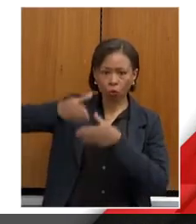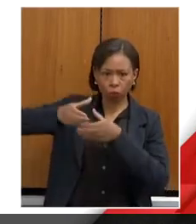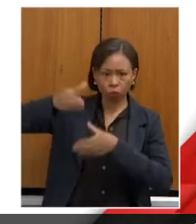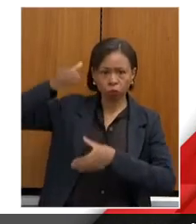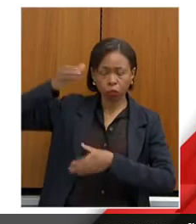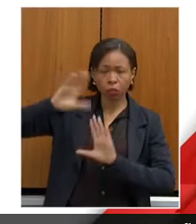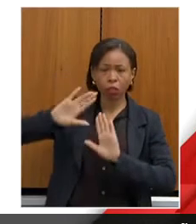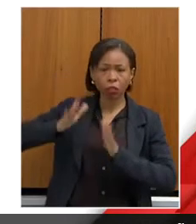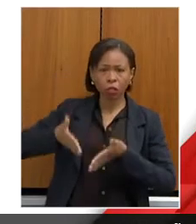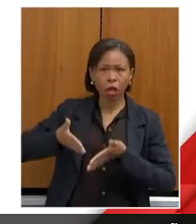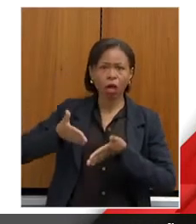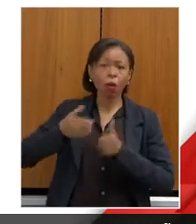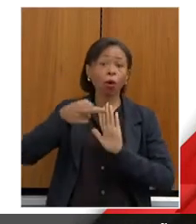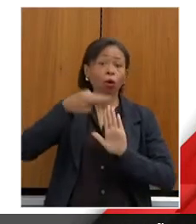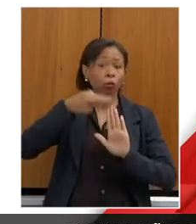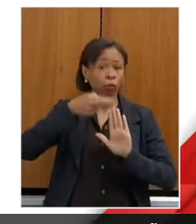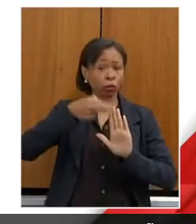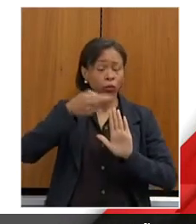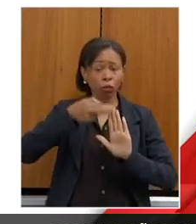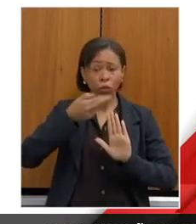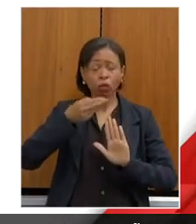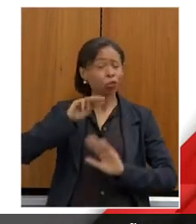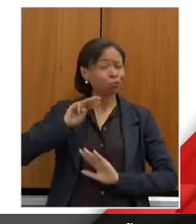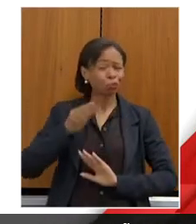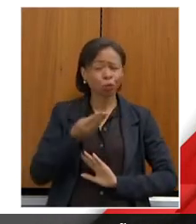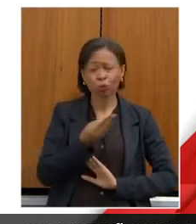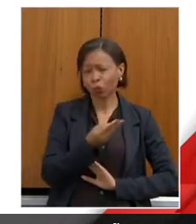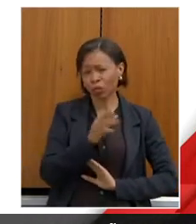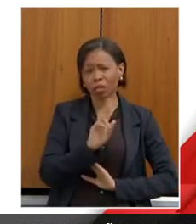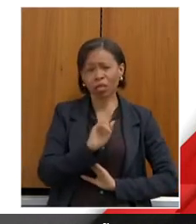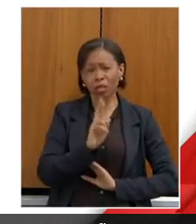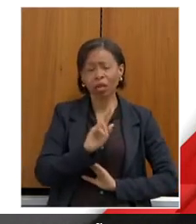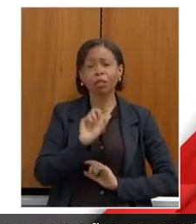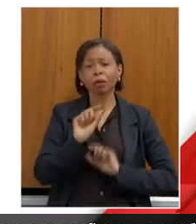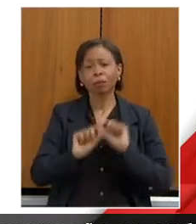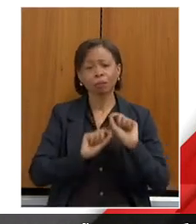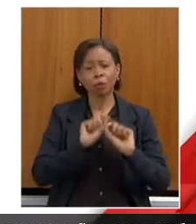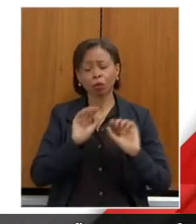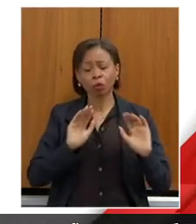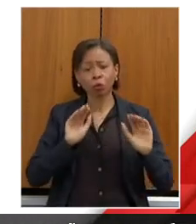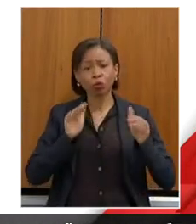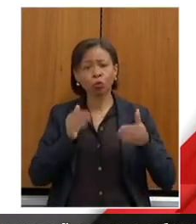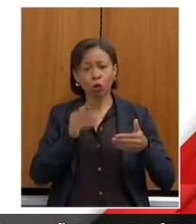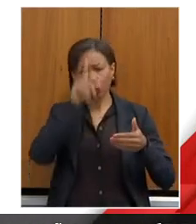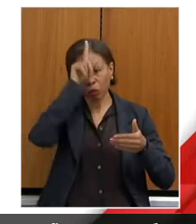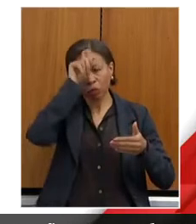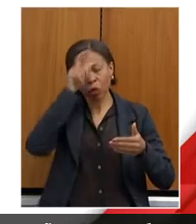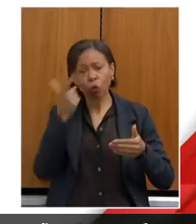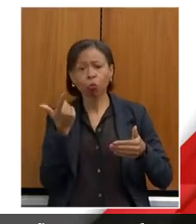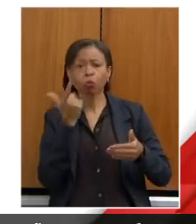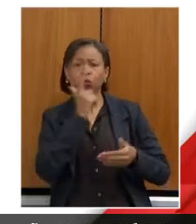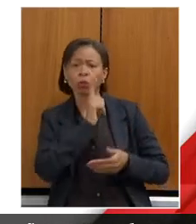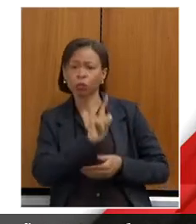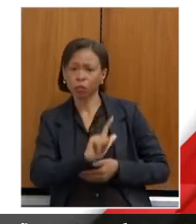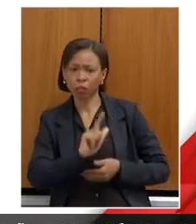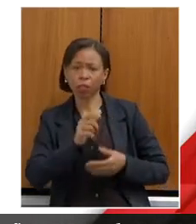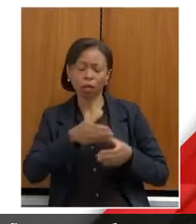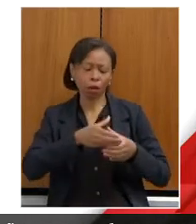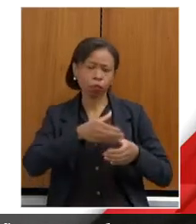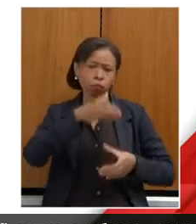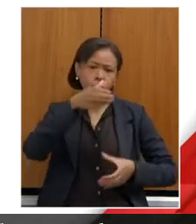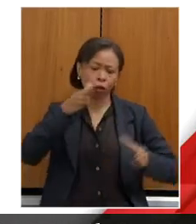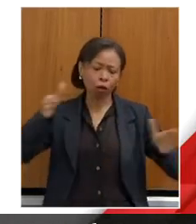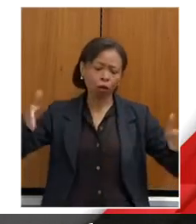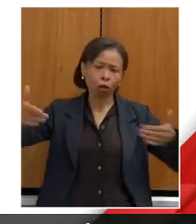reais para os hospitais se equiparem com usinas de oxigênio, com tanques de